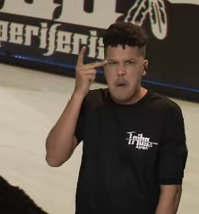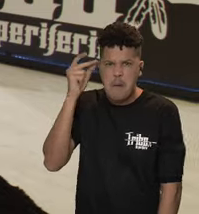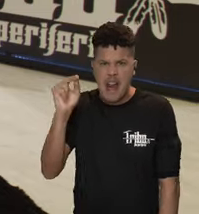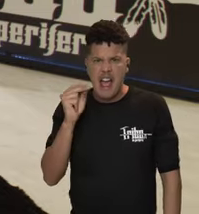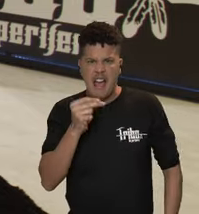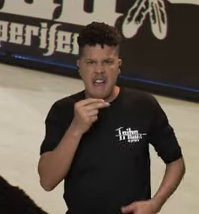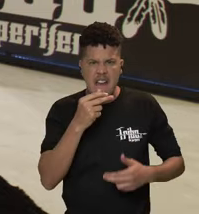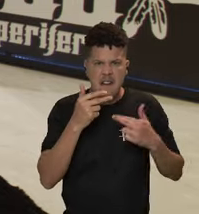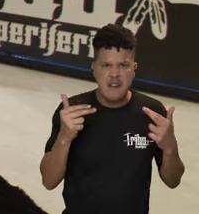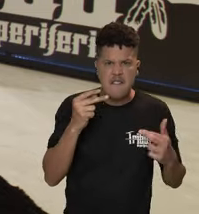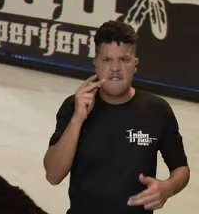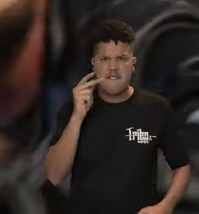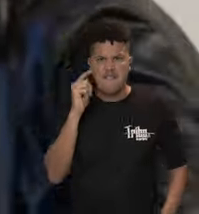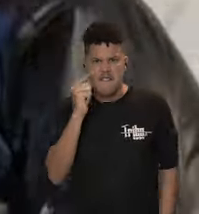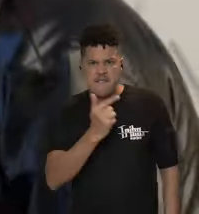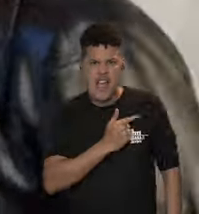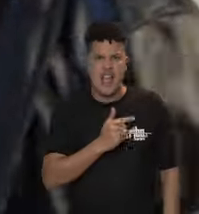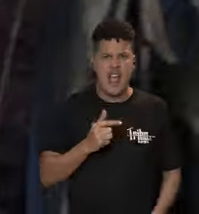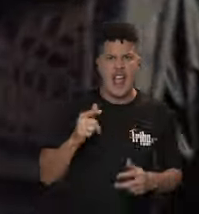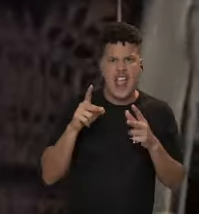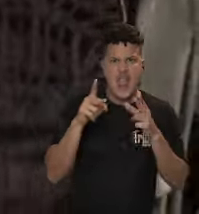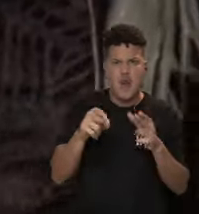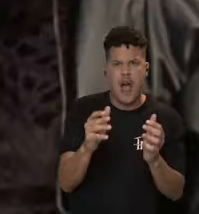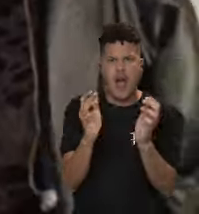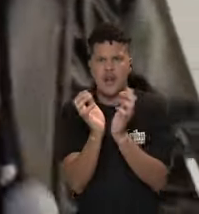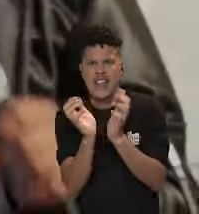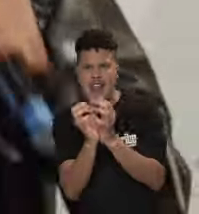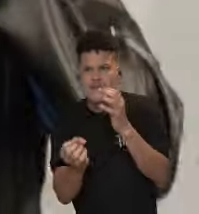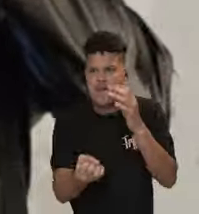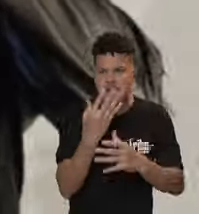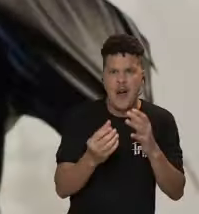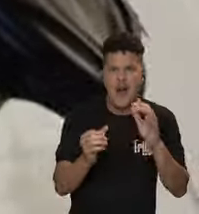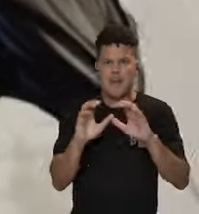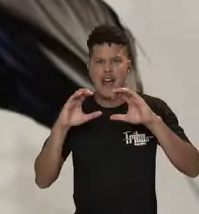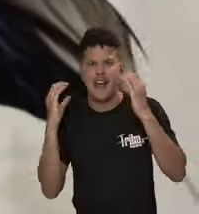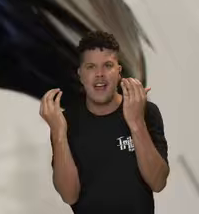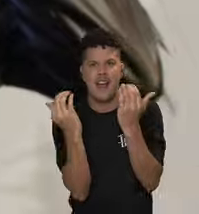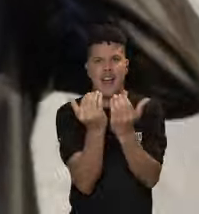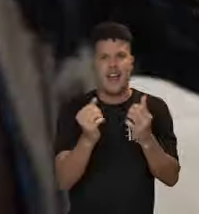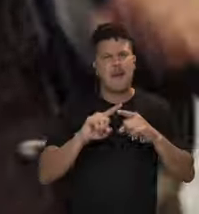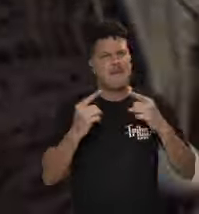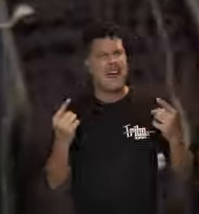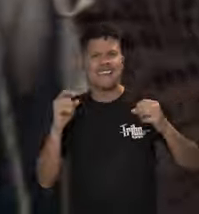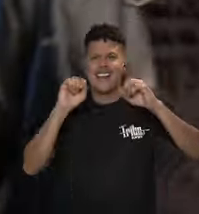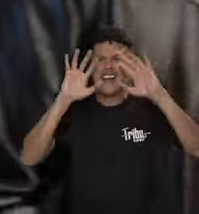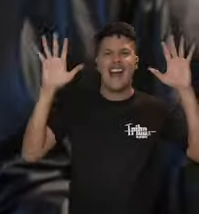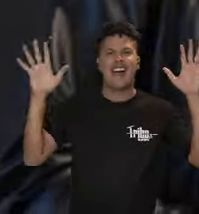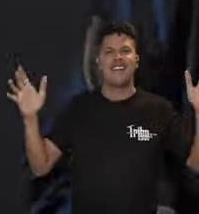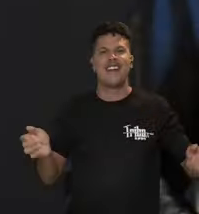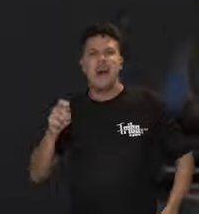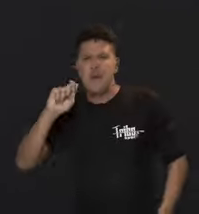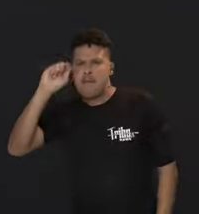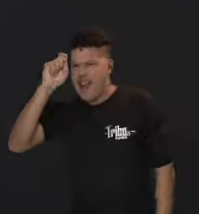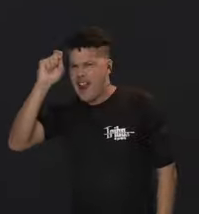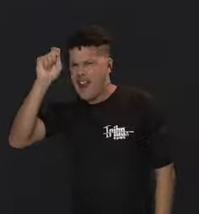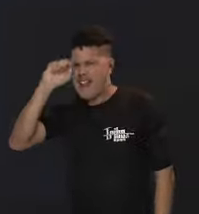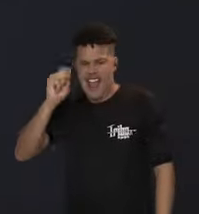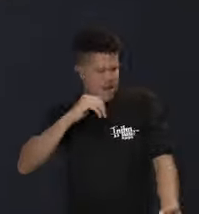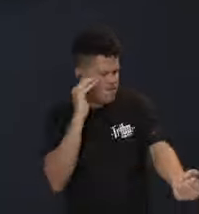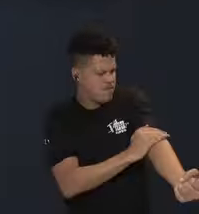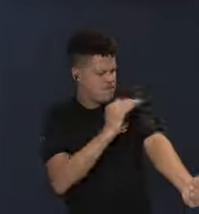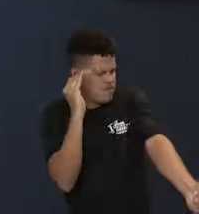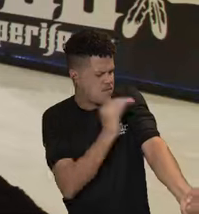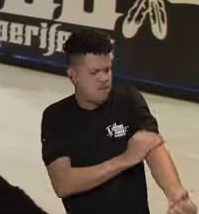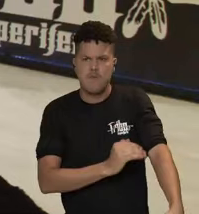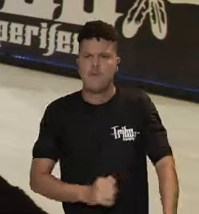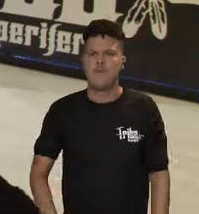feia. Nunca, nunca, nunca. E qual a tribo forma a sua aldeia? Mas é claro que tá. Maloqueiragem corre aqui na